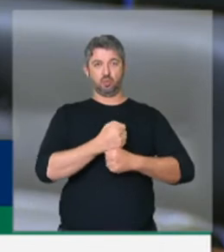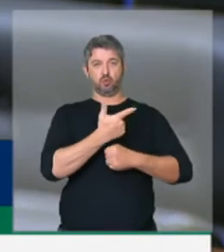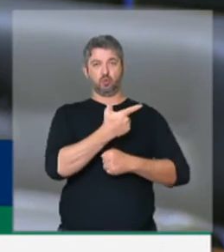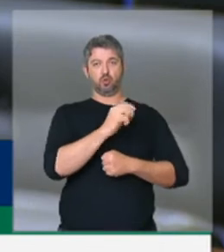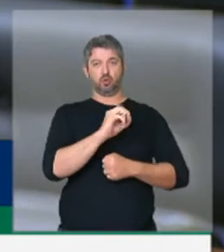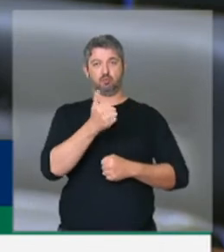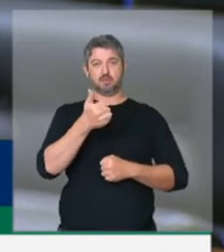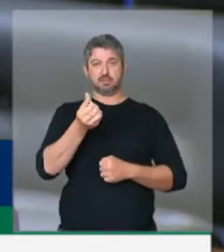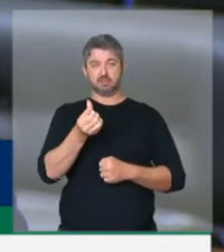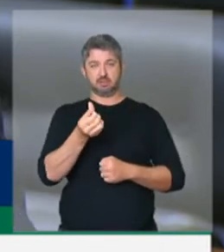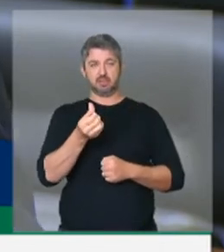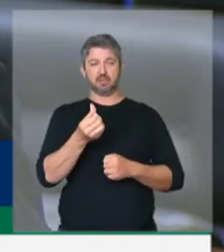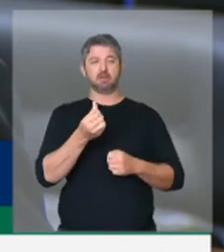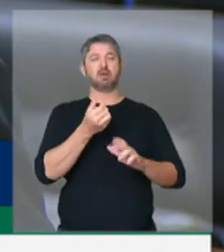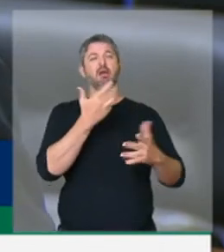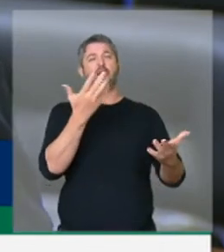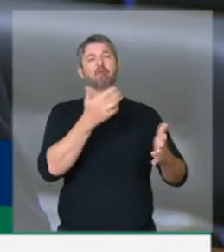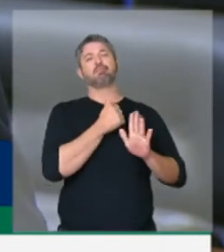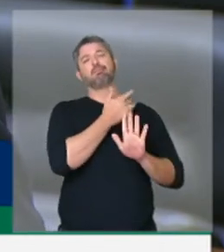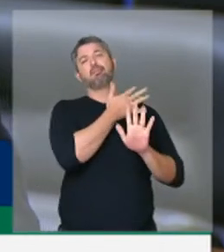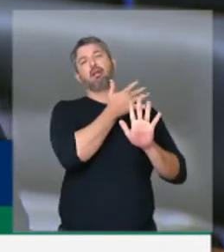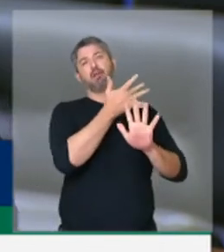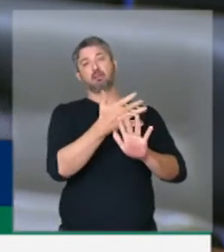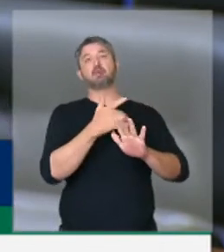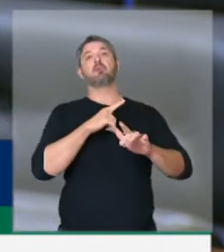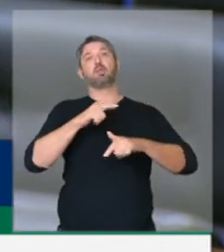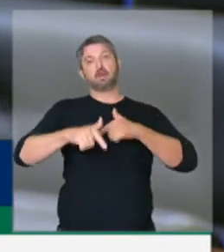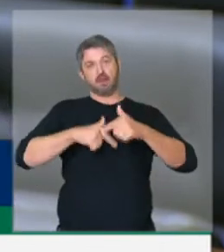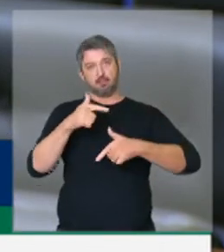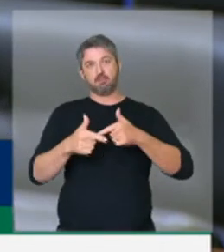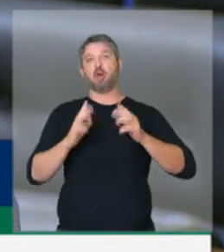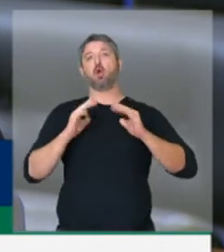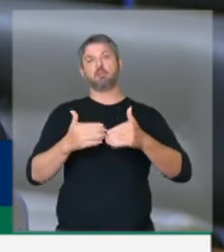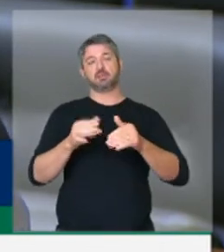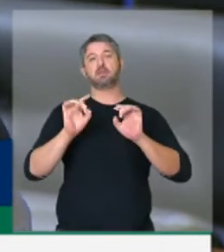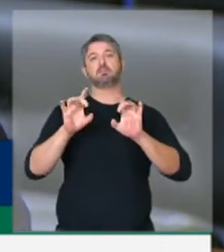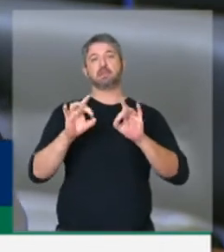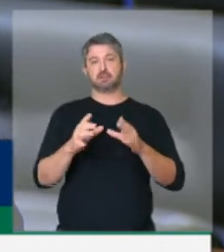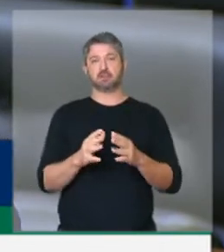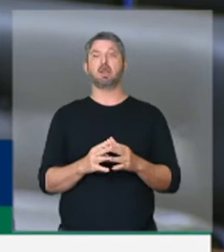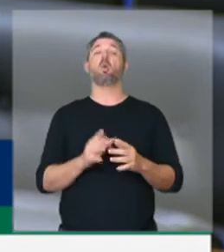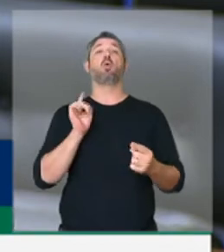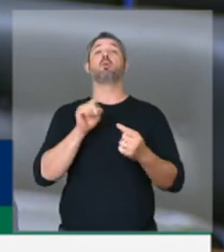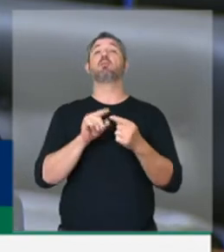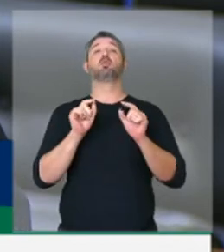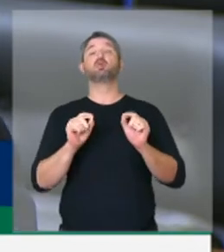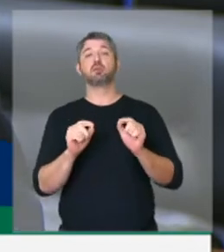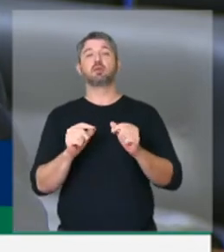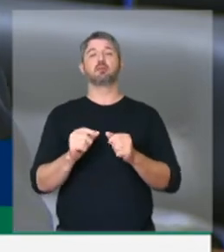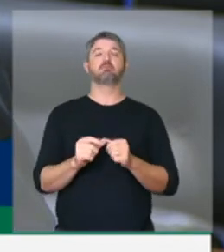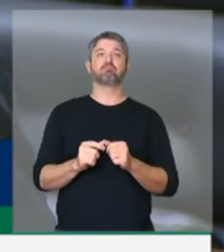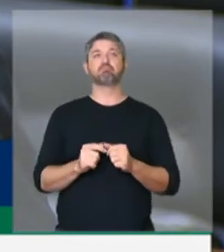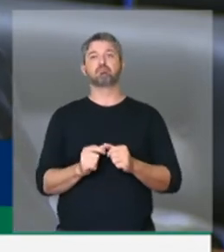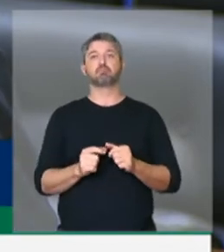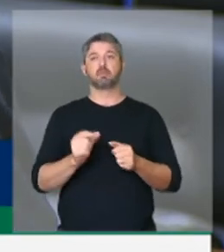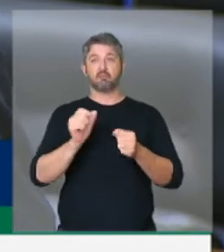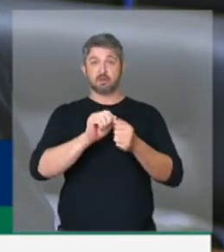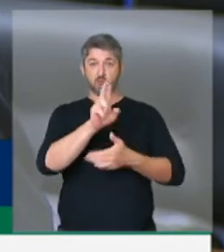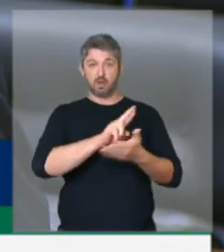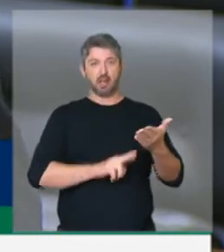2016. E de lá para cá, houve um trabalho de uma comissão especial criada com o objetivo de oferecer um